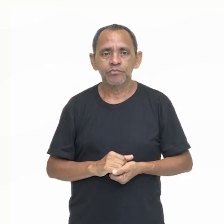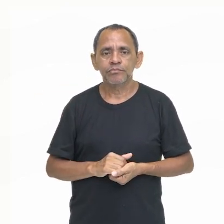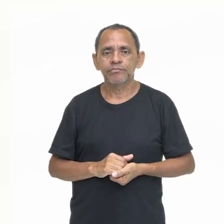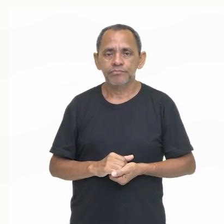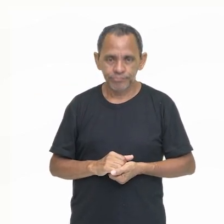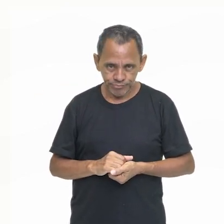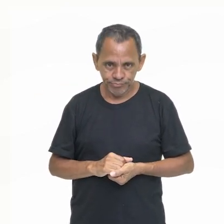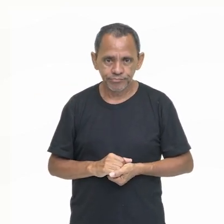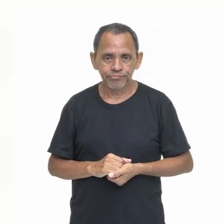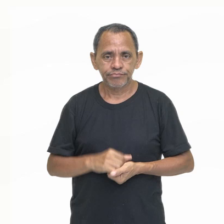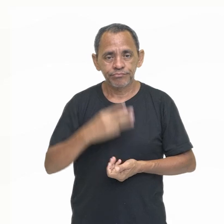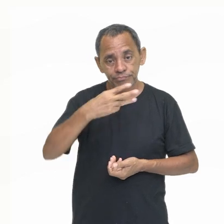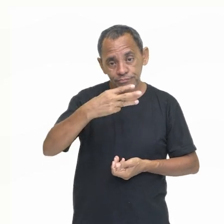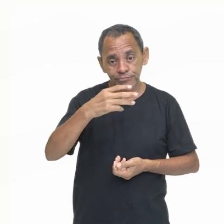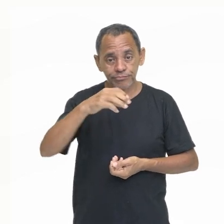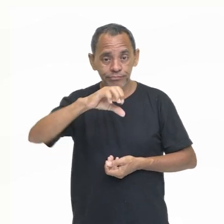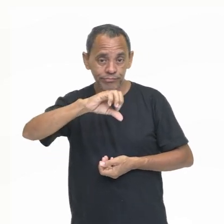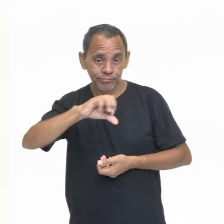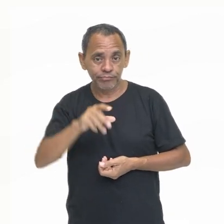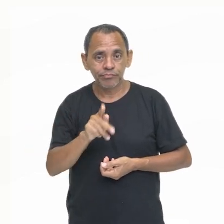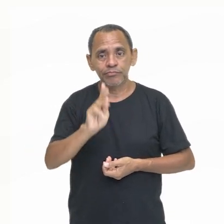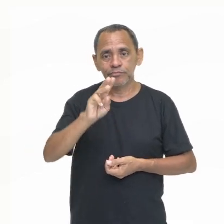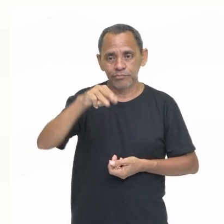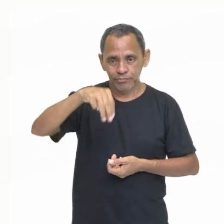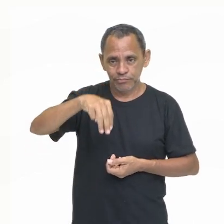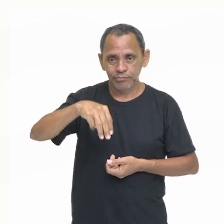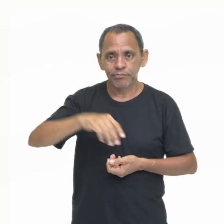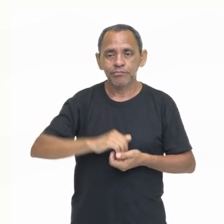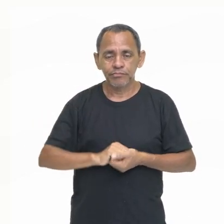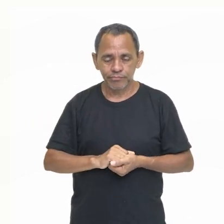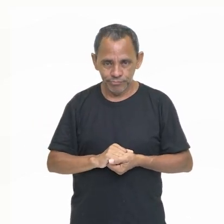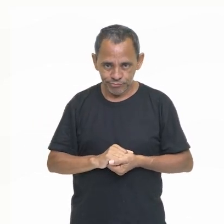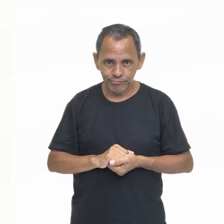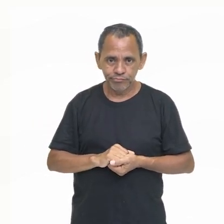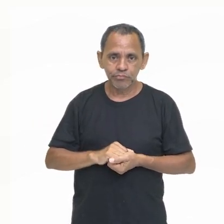do prolongamento da rodovia dos Bandeirantes, foram escavados